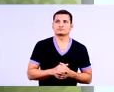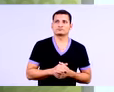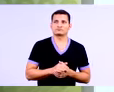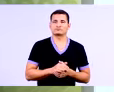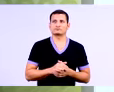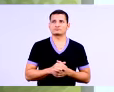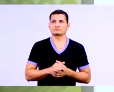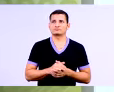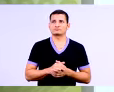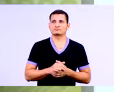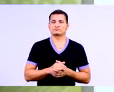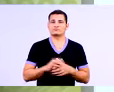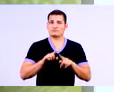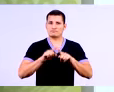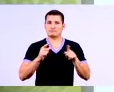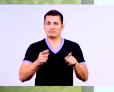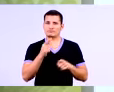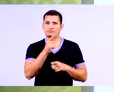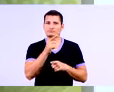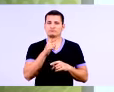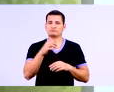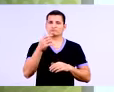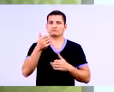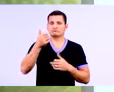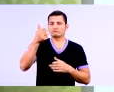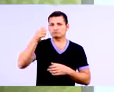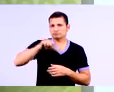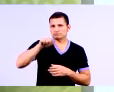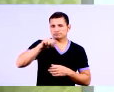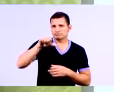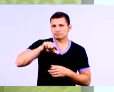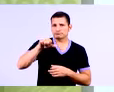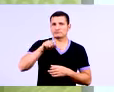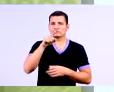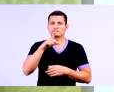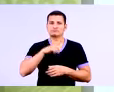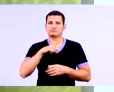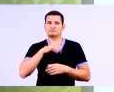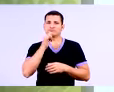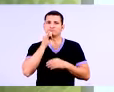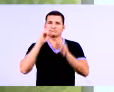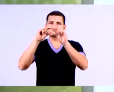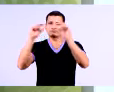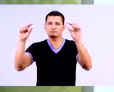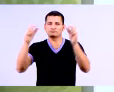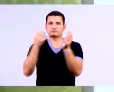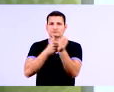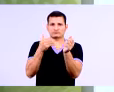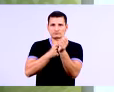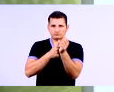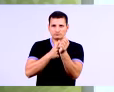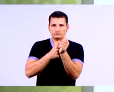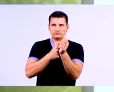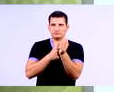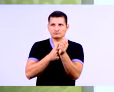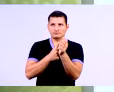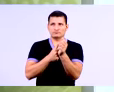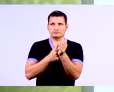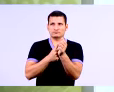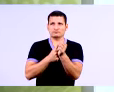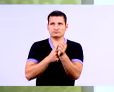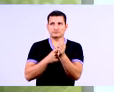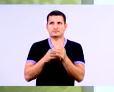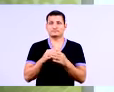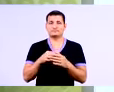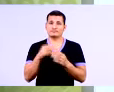a desvantagem desse tipo de modelo, na realidade, é quando você tem campo senha. Quando você tem um campo senha, na realidade, a